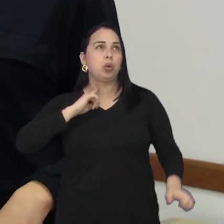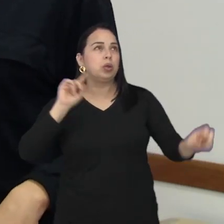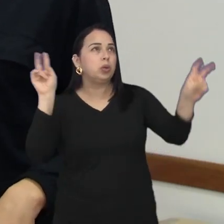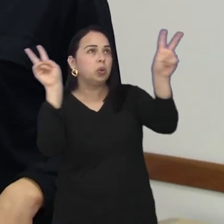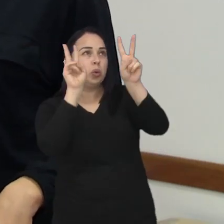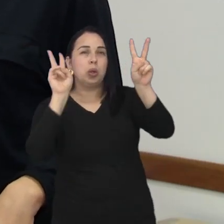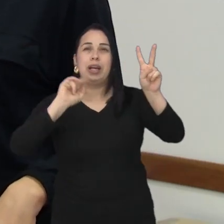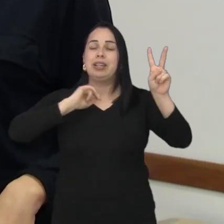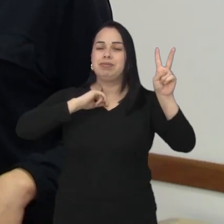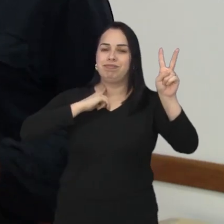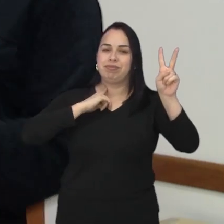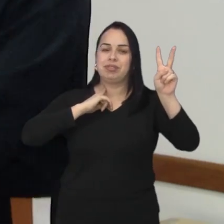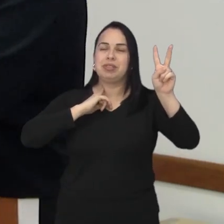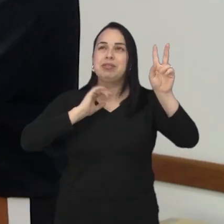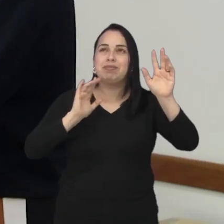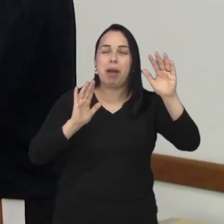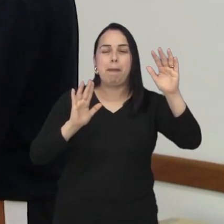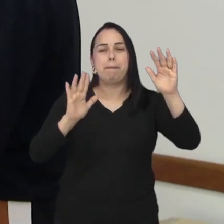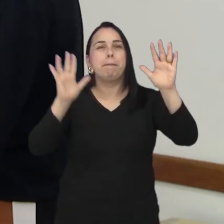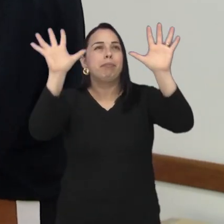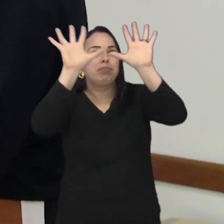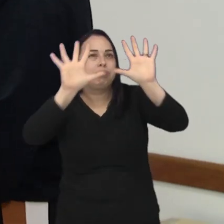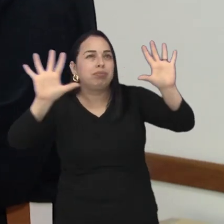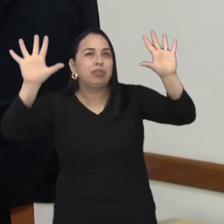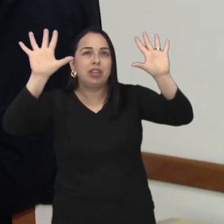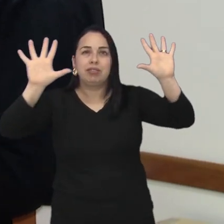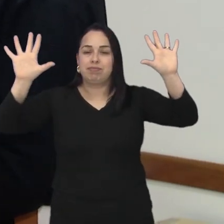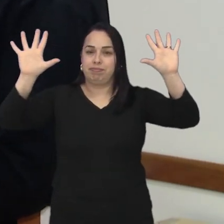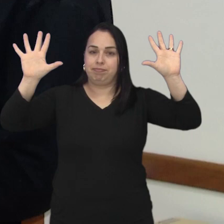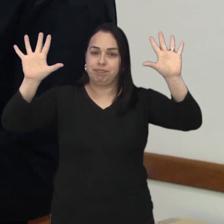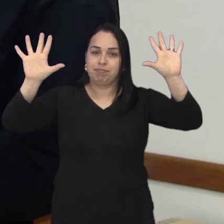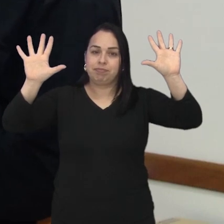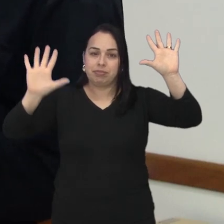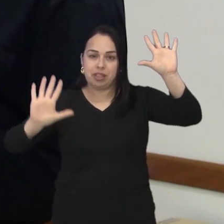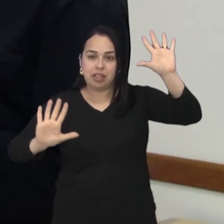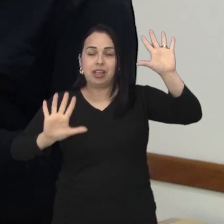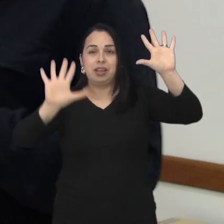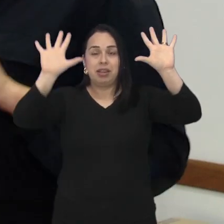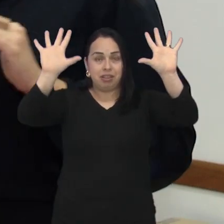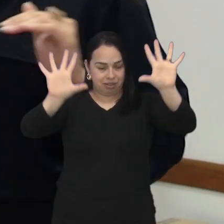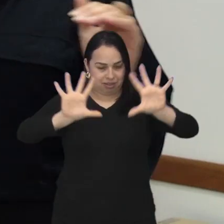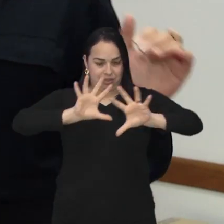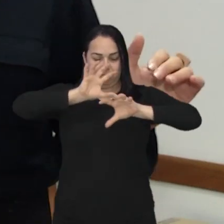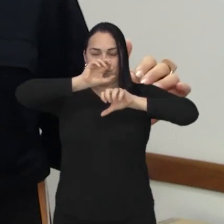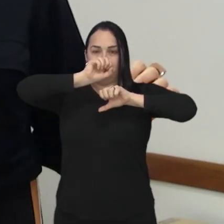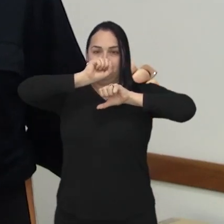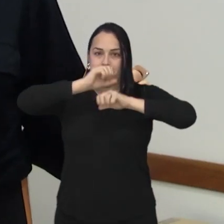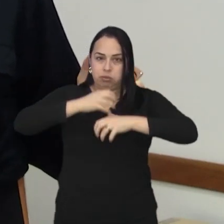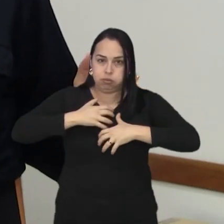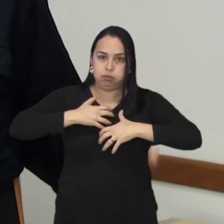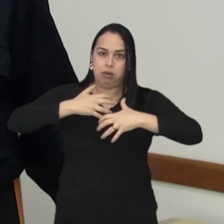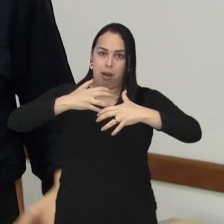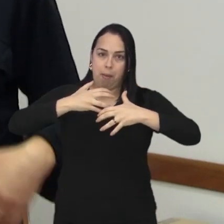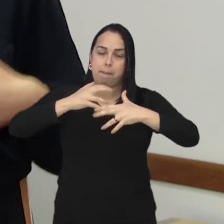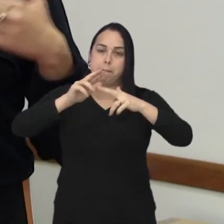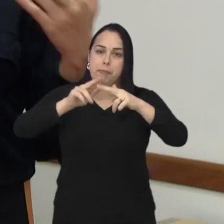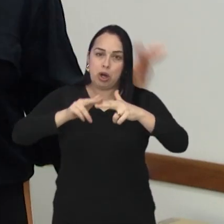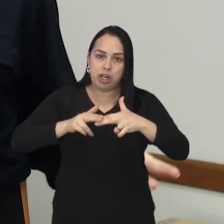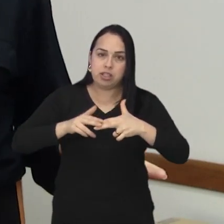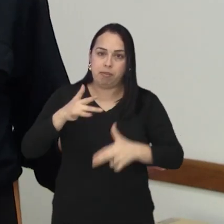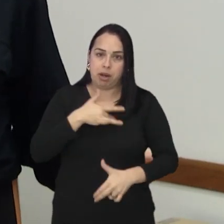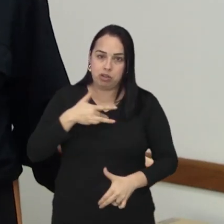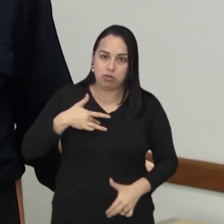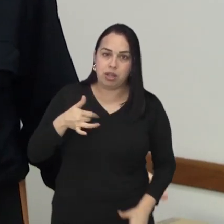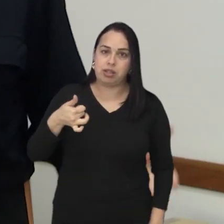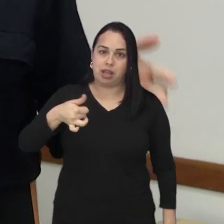na atmosfera, ela fica presa em massas de ar e a gente respira tudo isso, por isso que faz tão